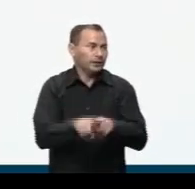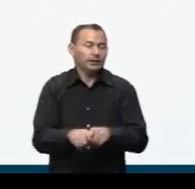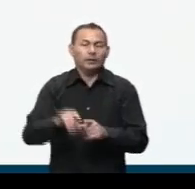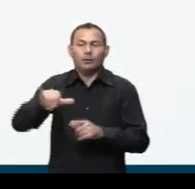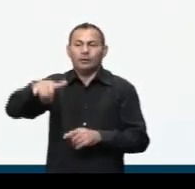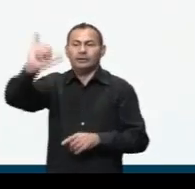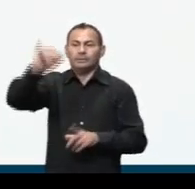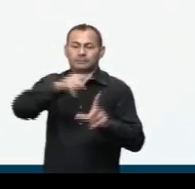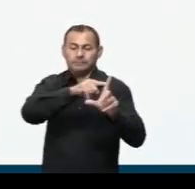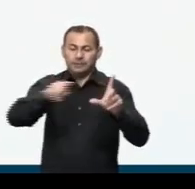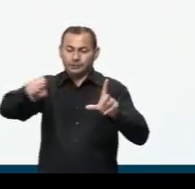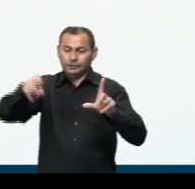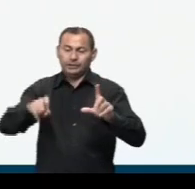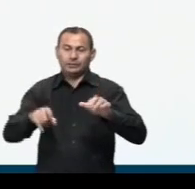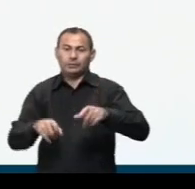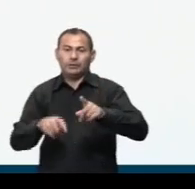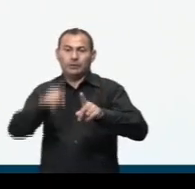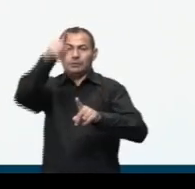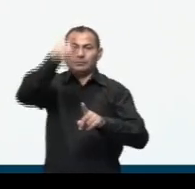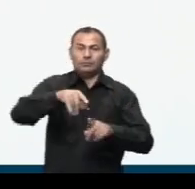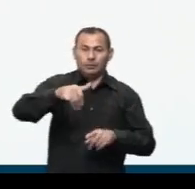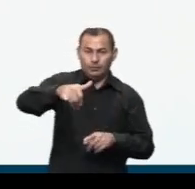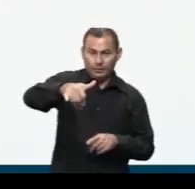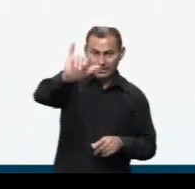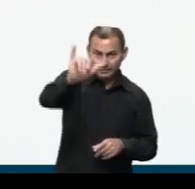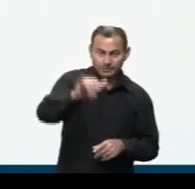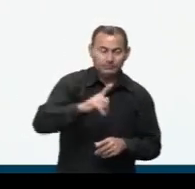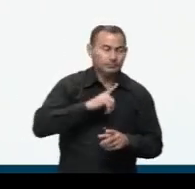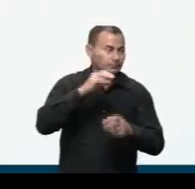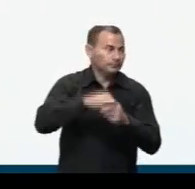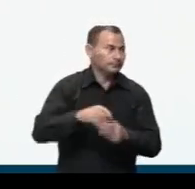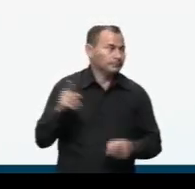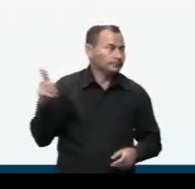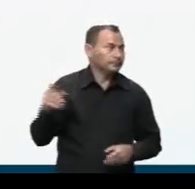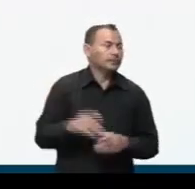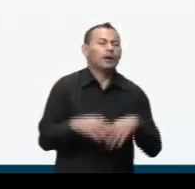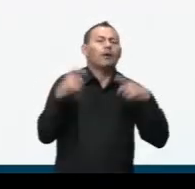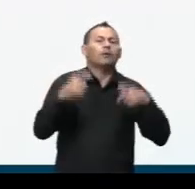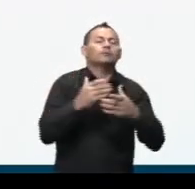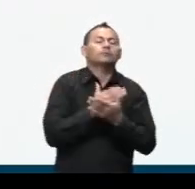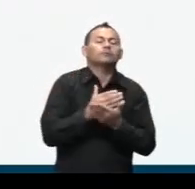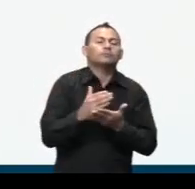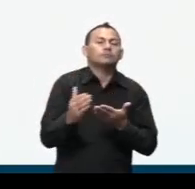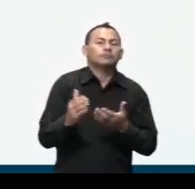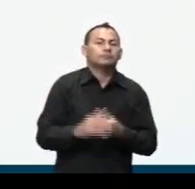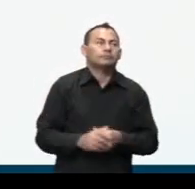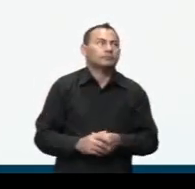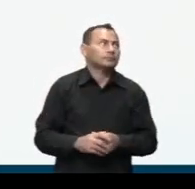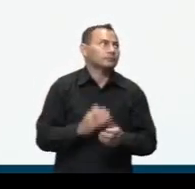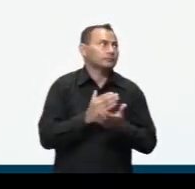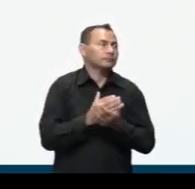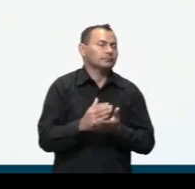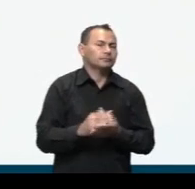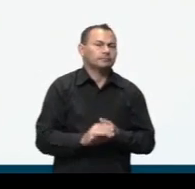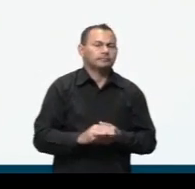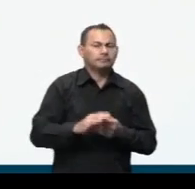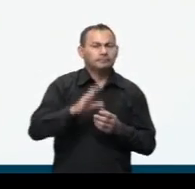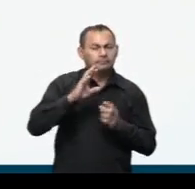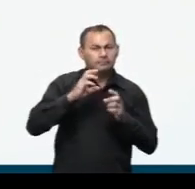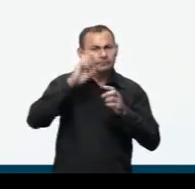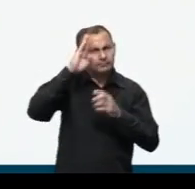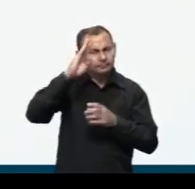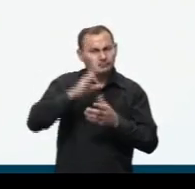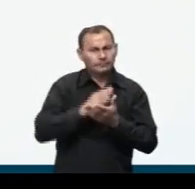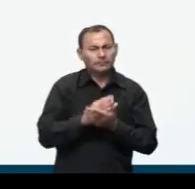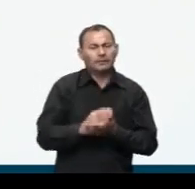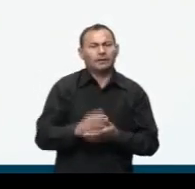eixo Y. Eu quero fazer a locação desse ponto aqui. Por onde que eu parto? Eu parto do princípio de